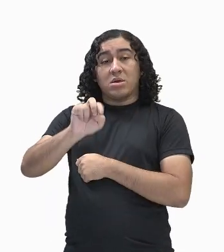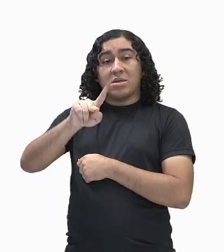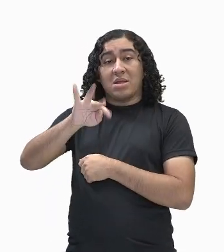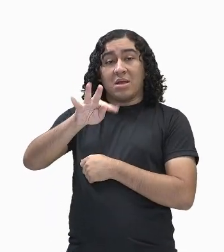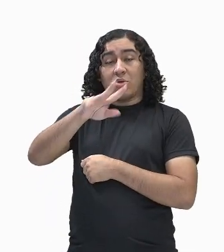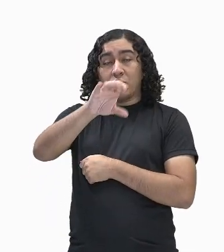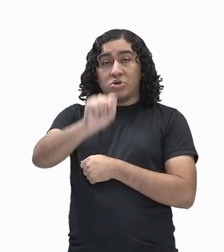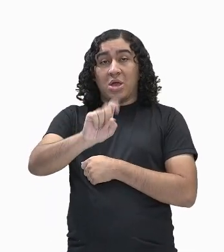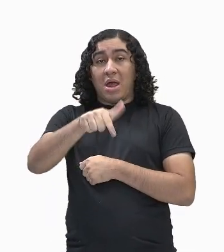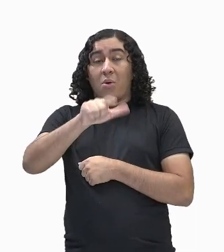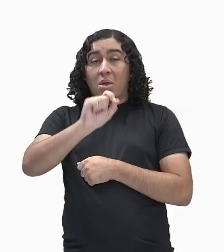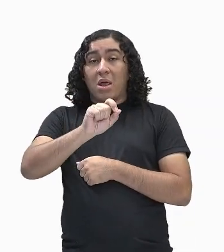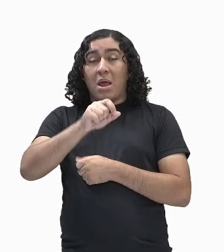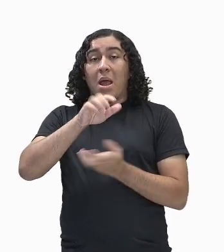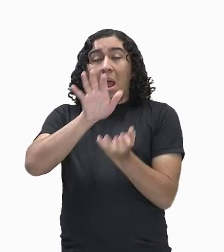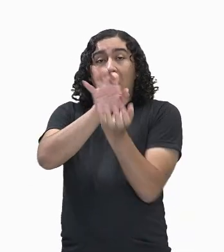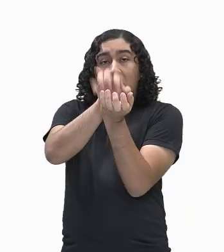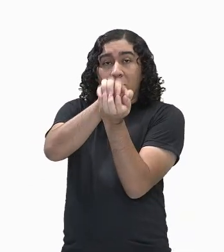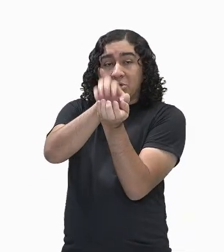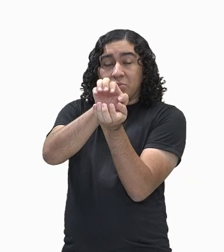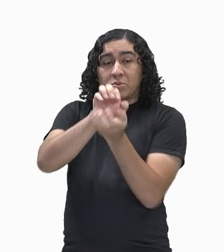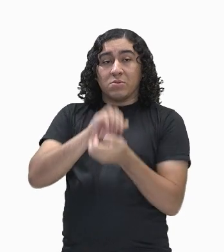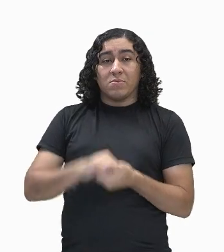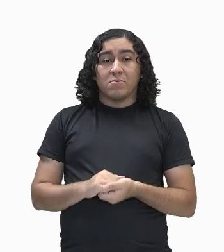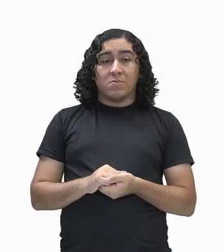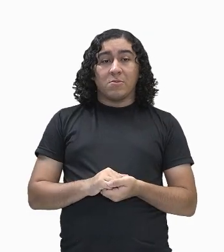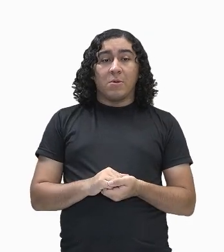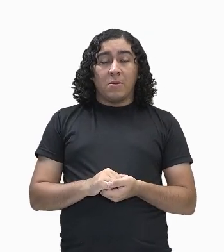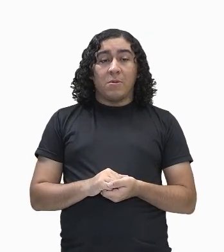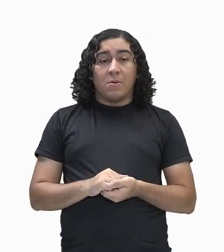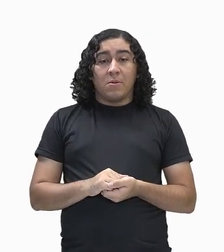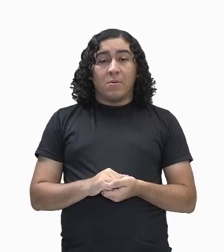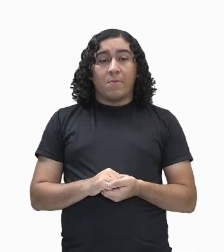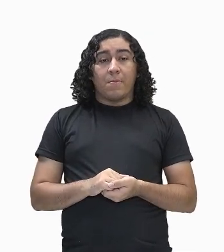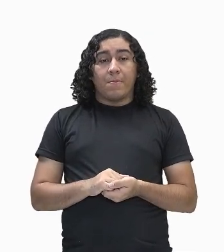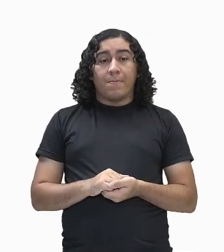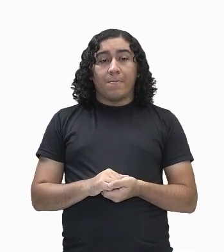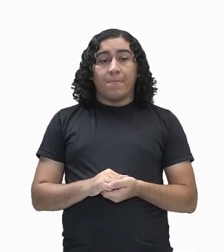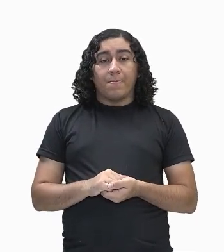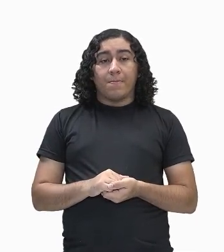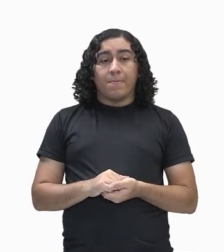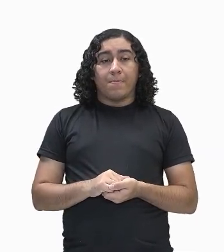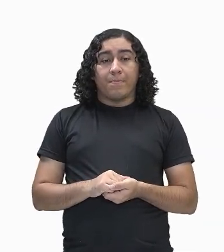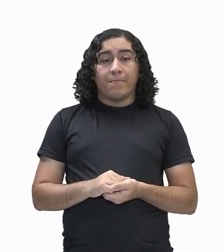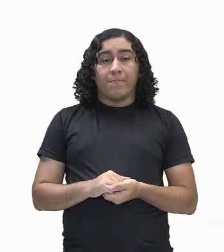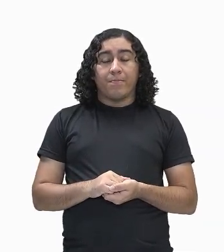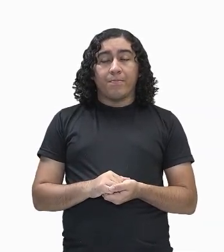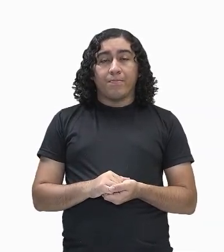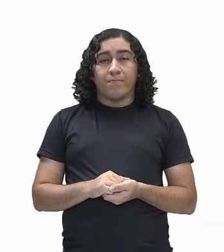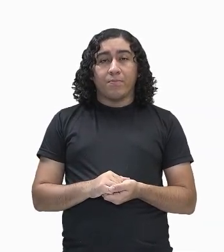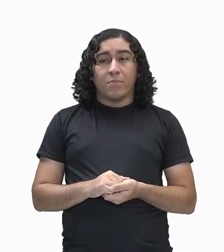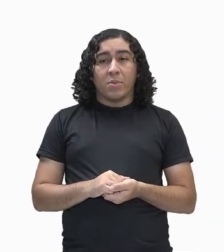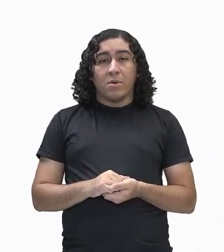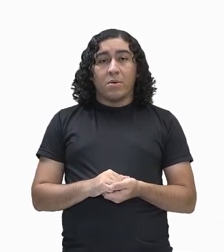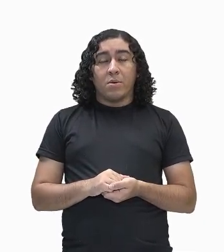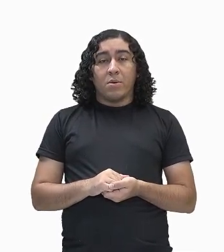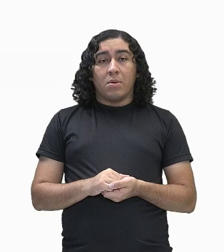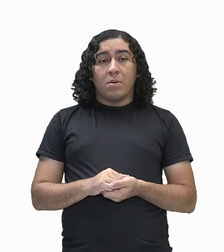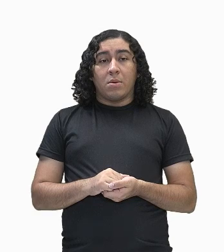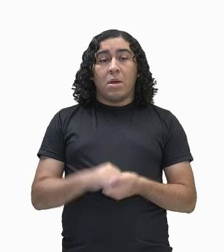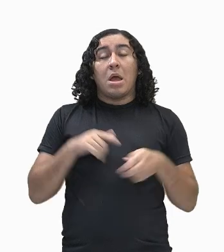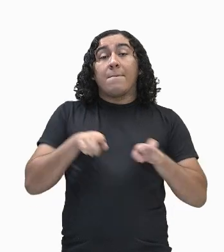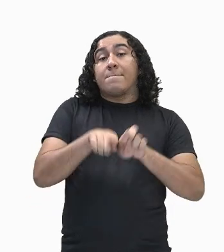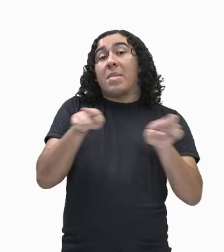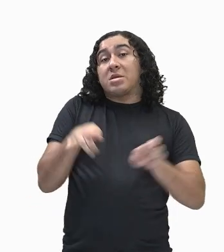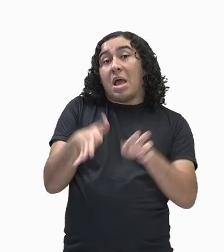significa mandíbula. Mas chama a atenção para vocês também para o nosso próximo grupo, que é